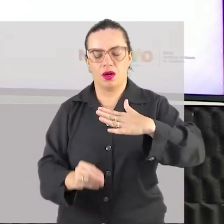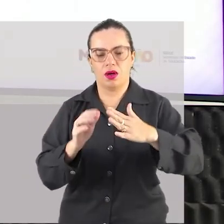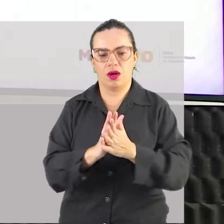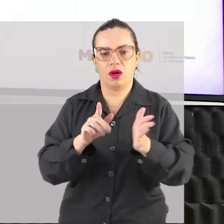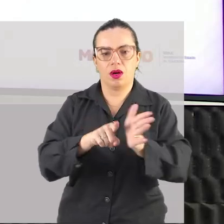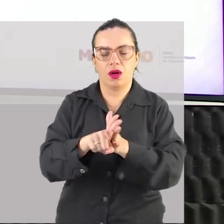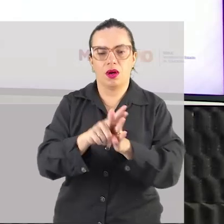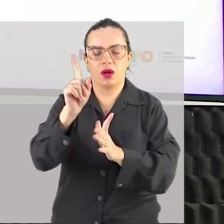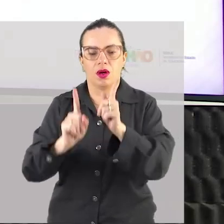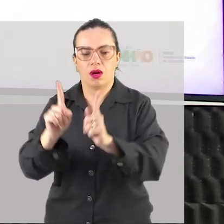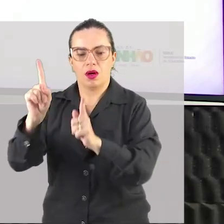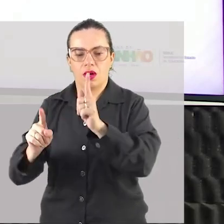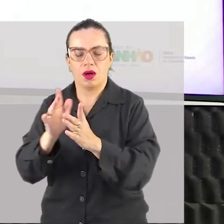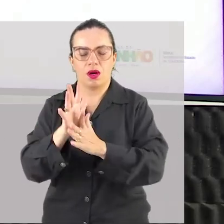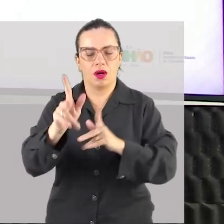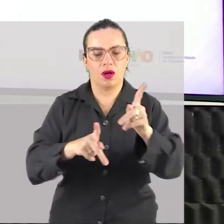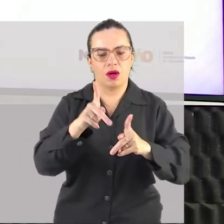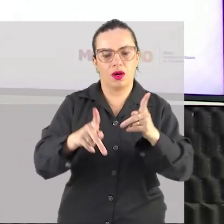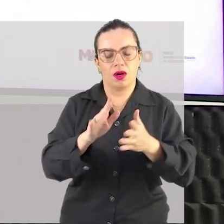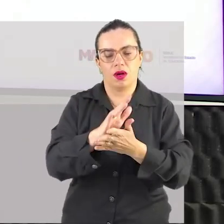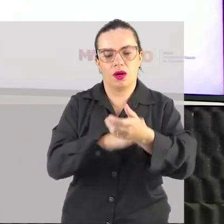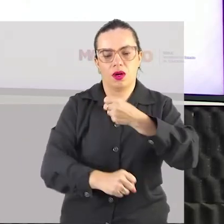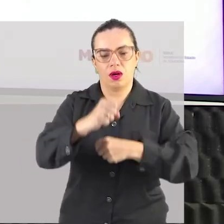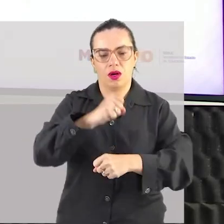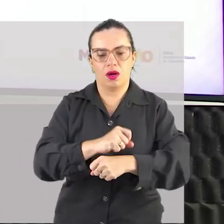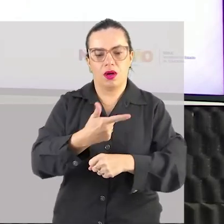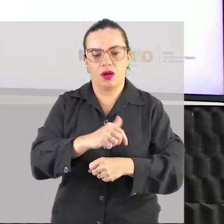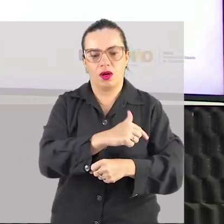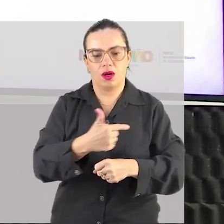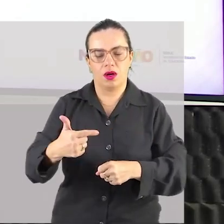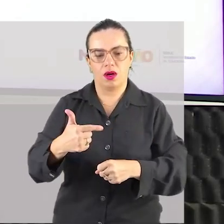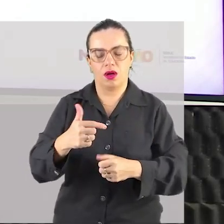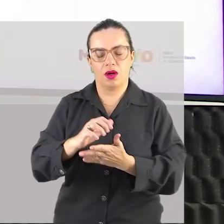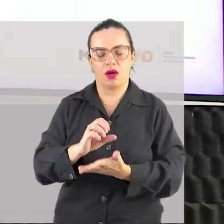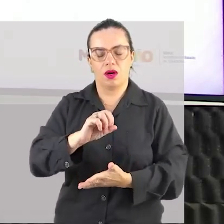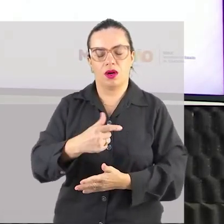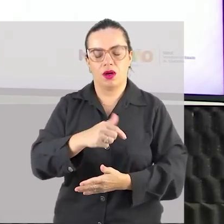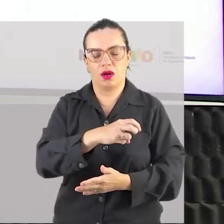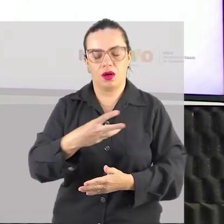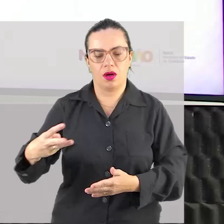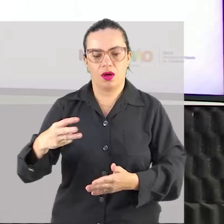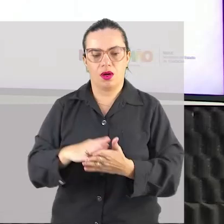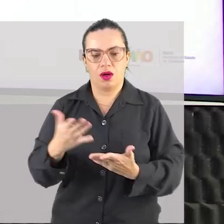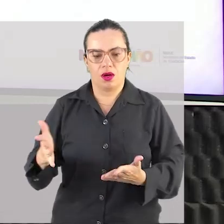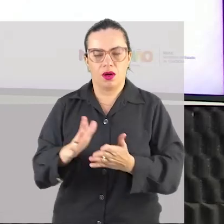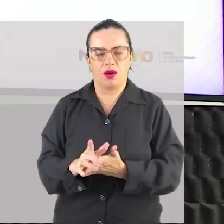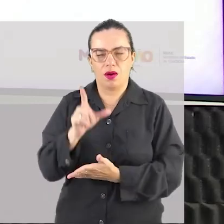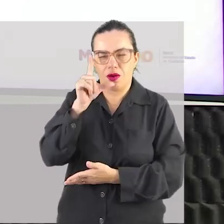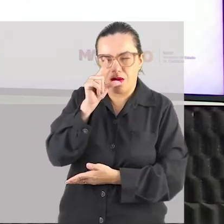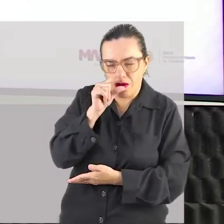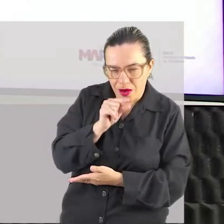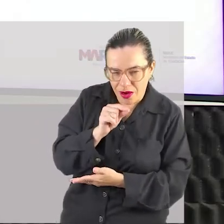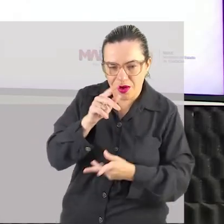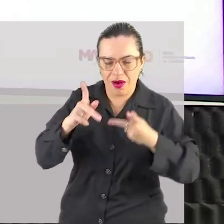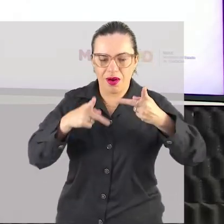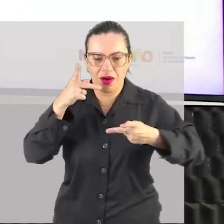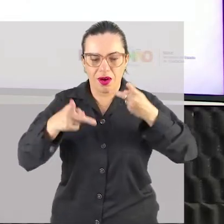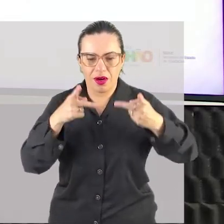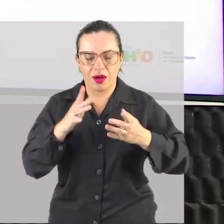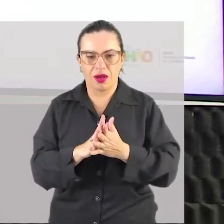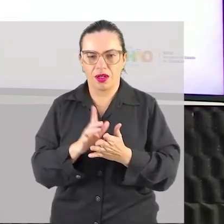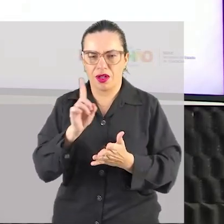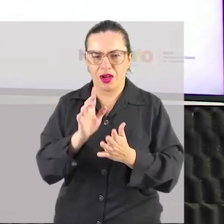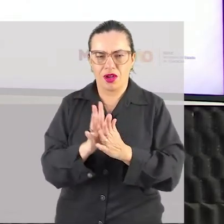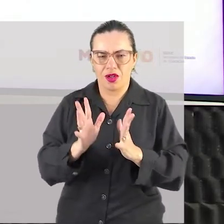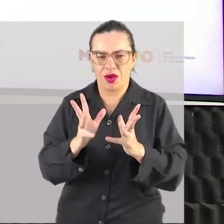senso 202223 Olha só vou falar baixinho para nem todo mundo ouvir tá só para quem tá aqui com a gente o